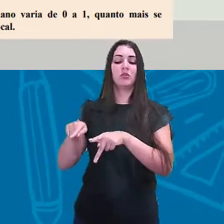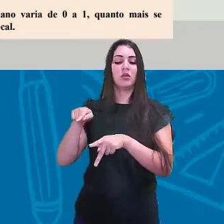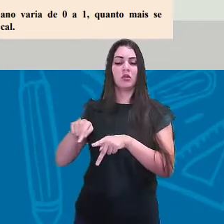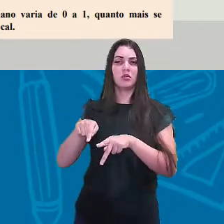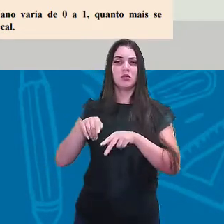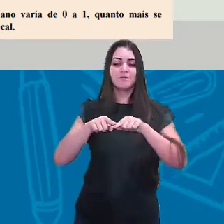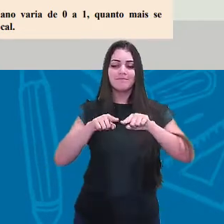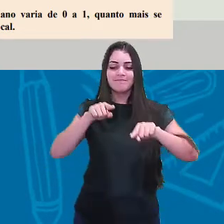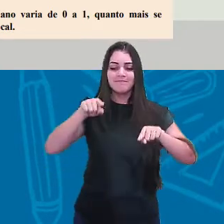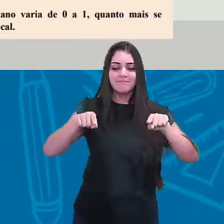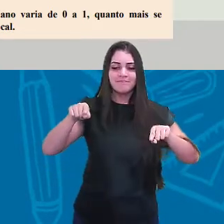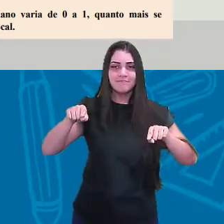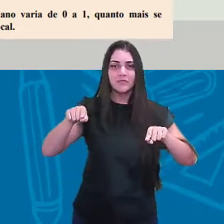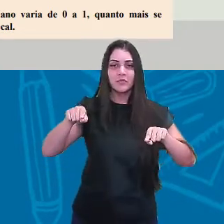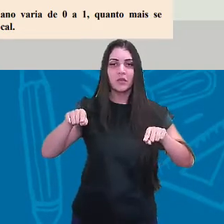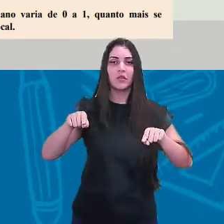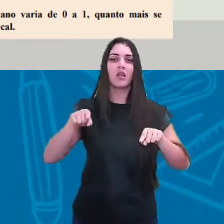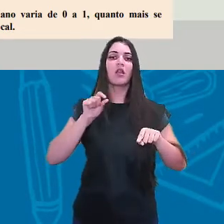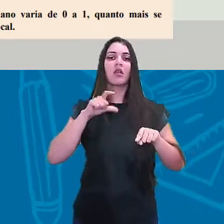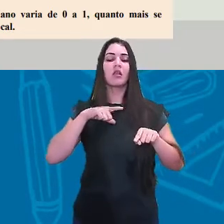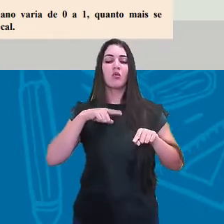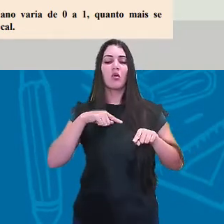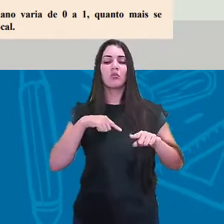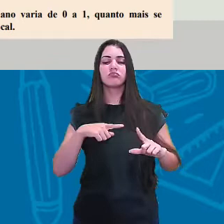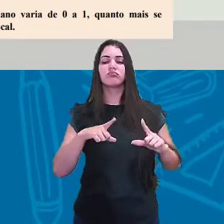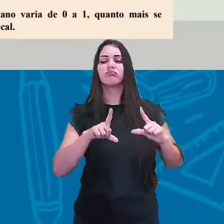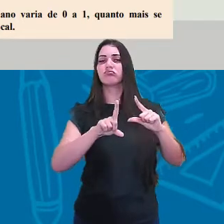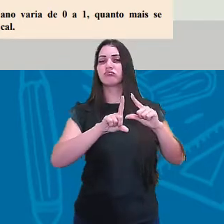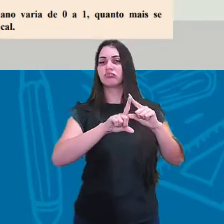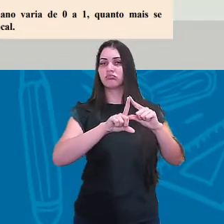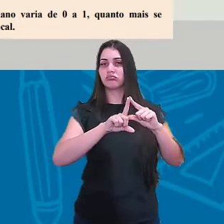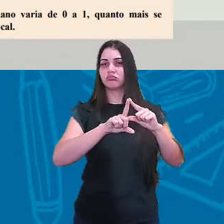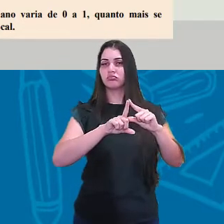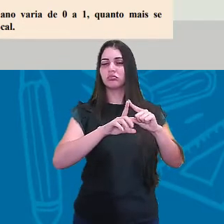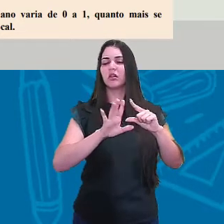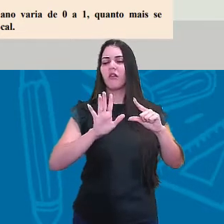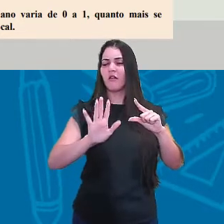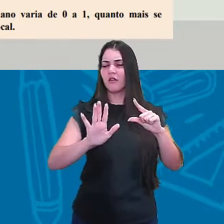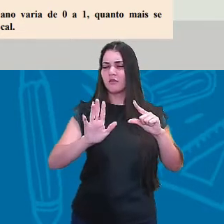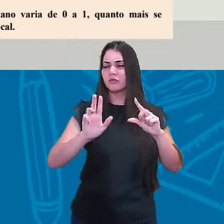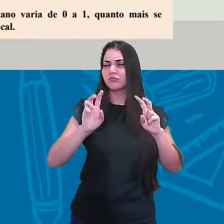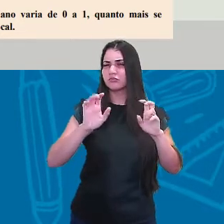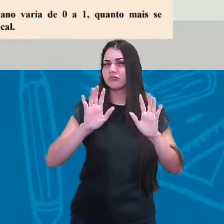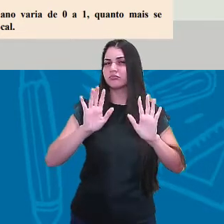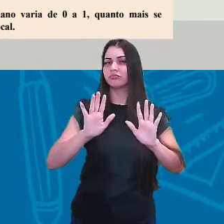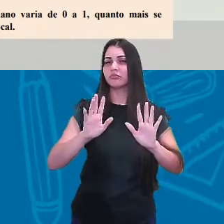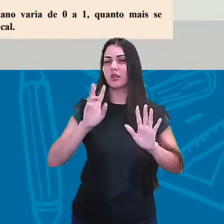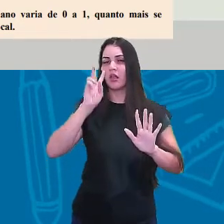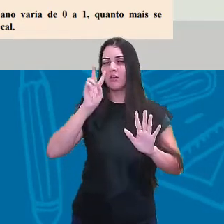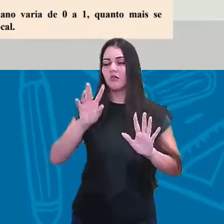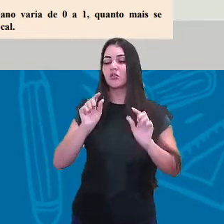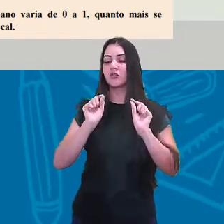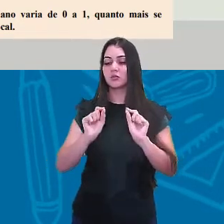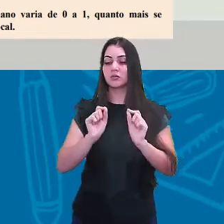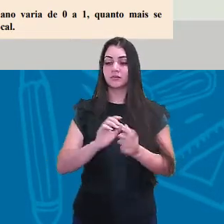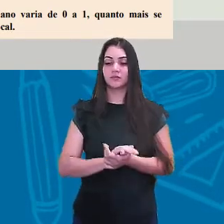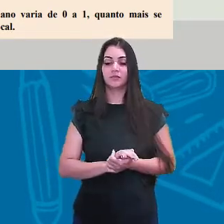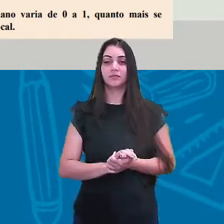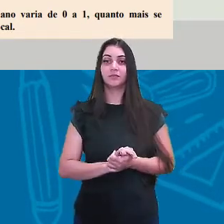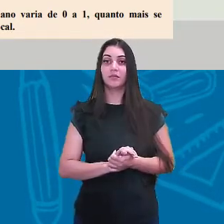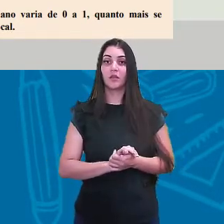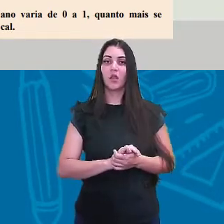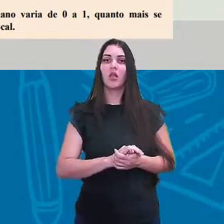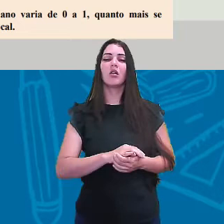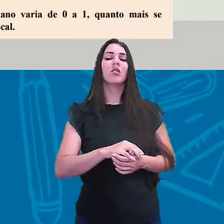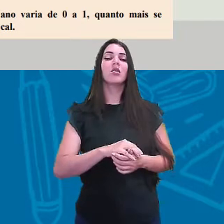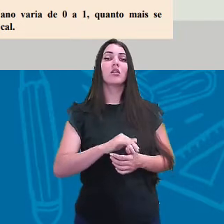fazer nivelar a nossa pirâmide etária, que é um assunto que a gente vai ver daqui a pouquinho também. Então, vê só. O índice